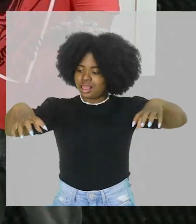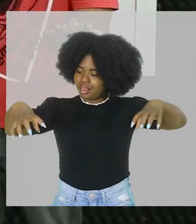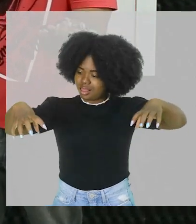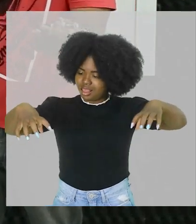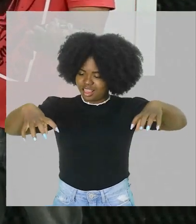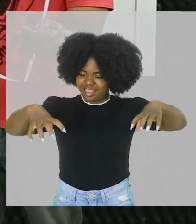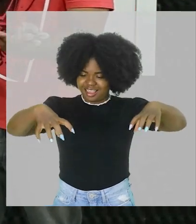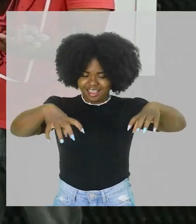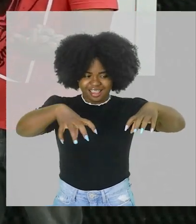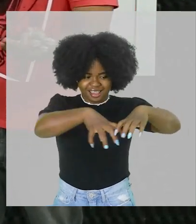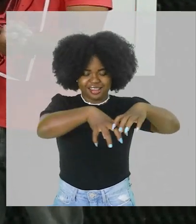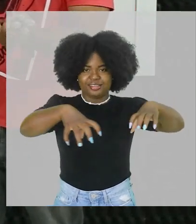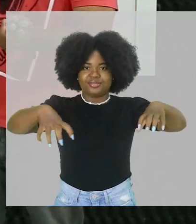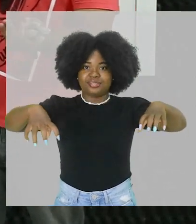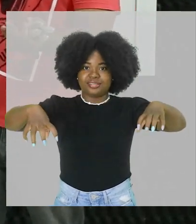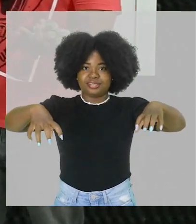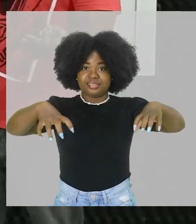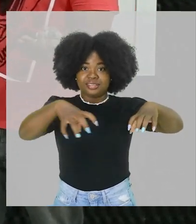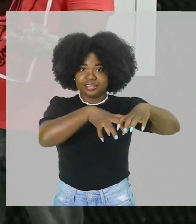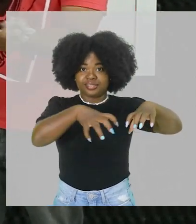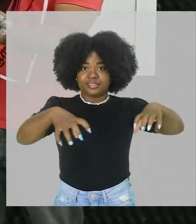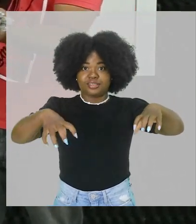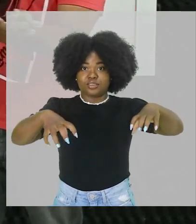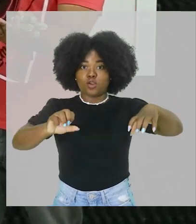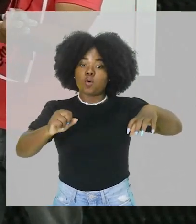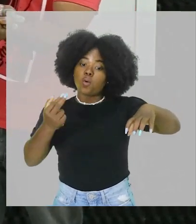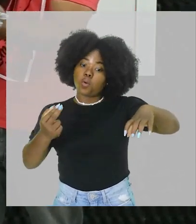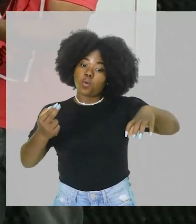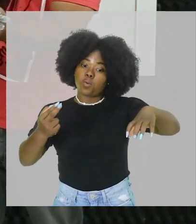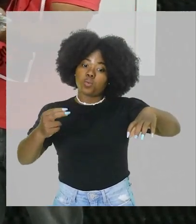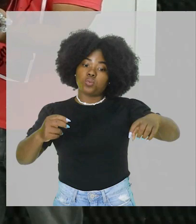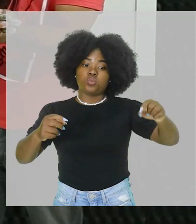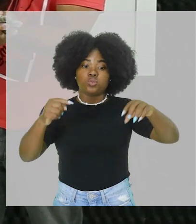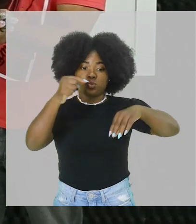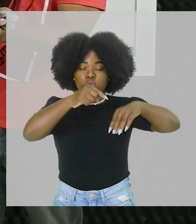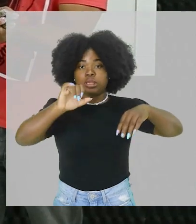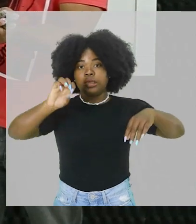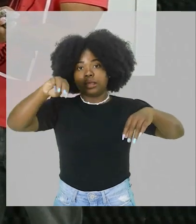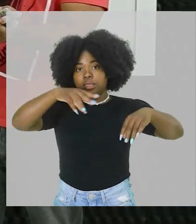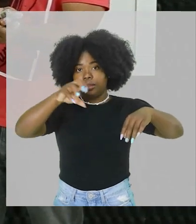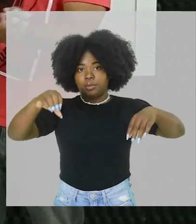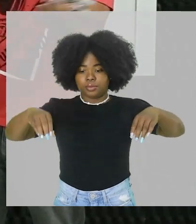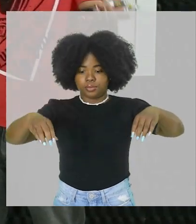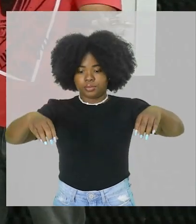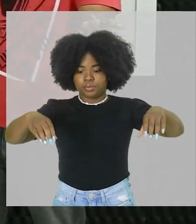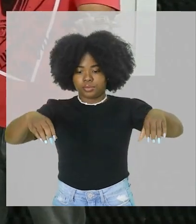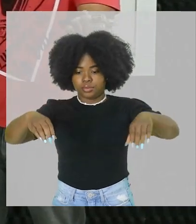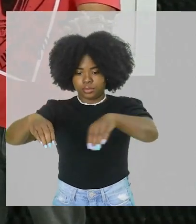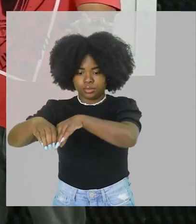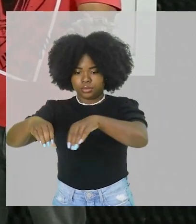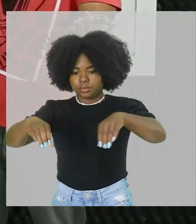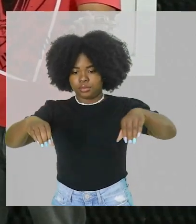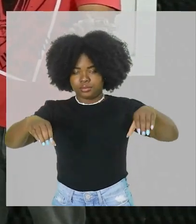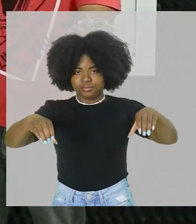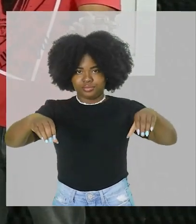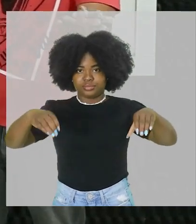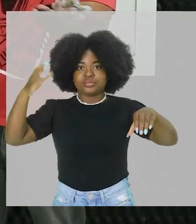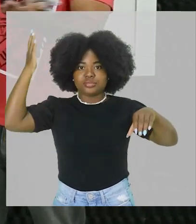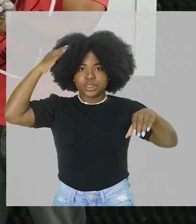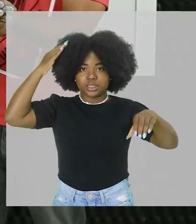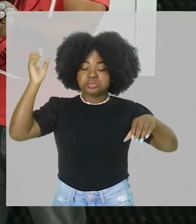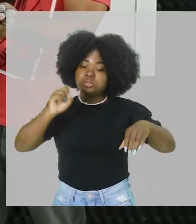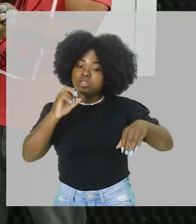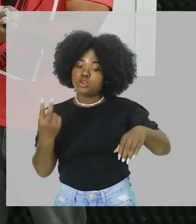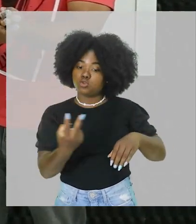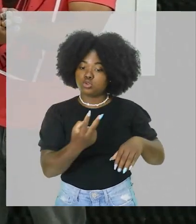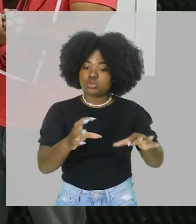ele simplesmente se desloca, ou esse ímã simplesmente se desloca, né, para ir um de encontro ao outro. Né? Se os dois estão livres, os